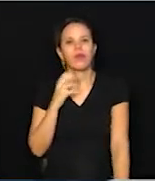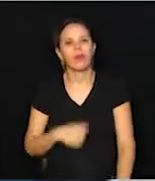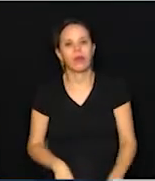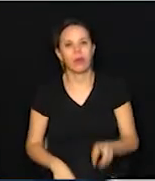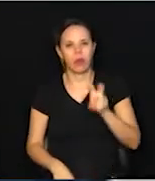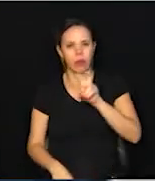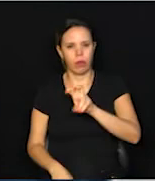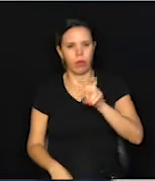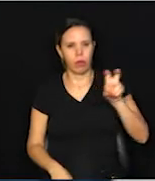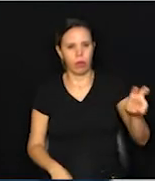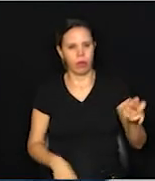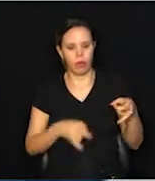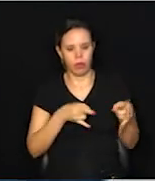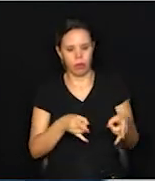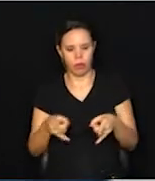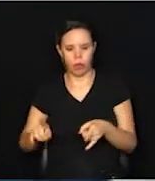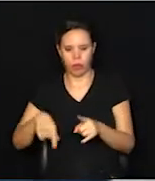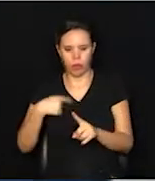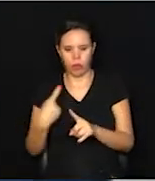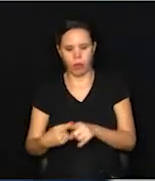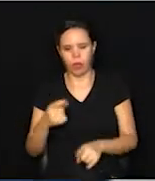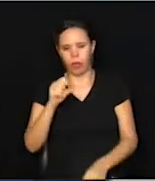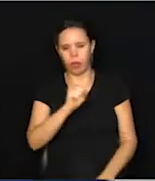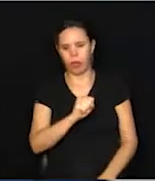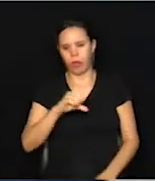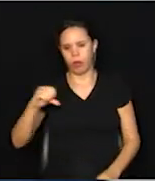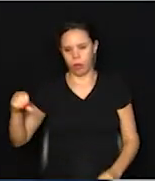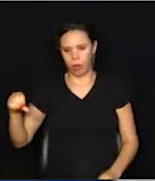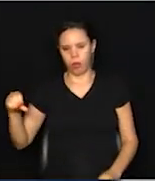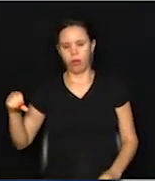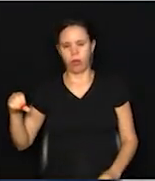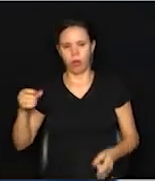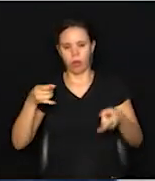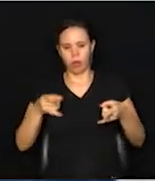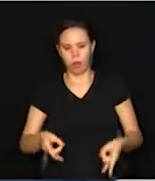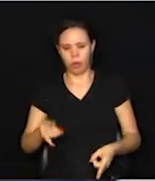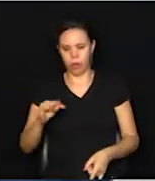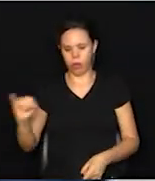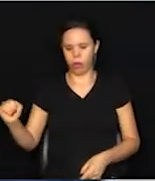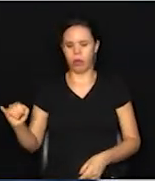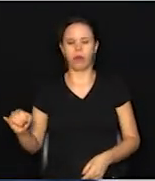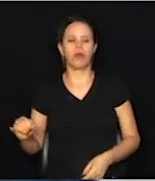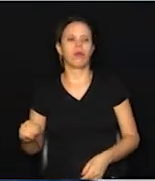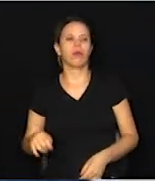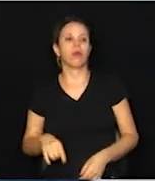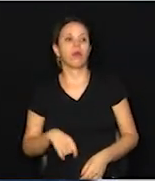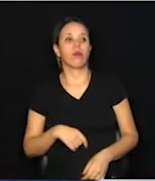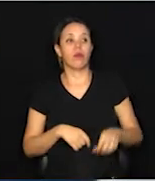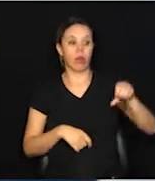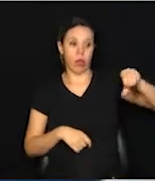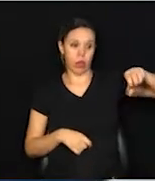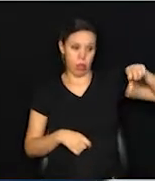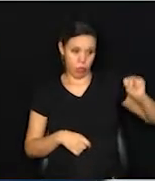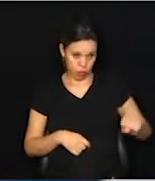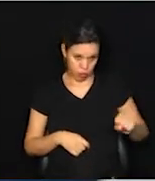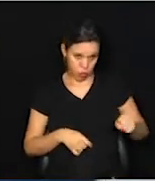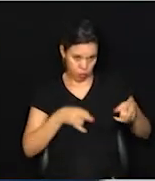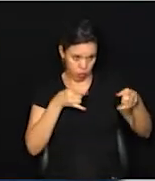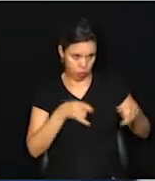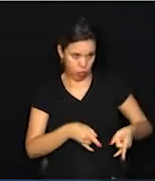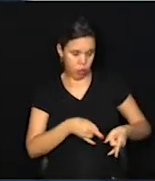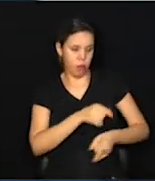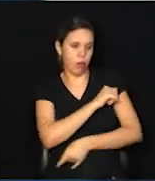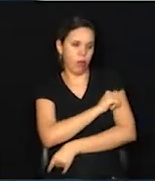55 leitos, nós passamos para 89 leitos de UTI e 98 leitos de enfermaria. E aí nós